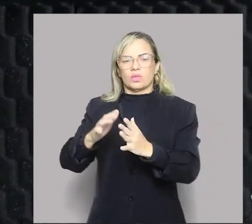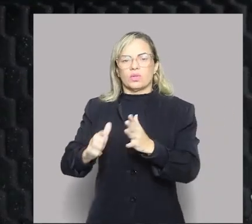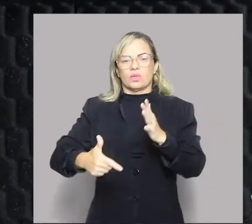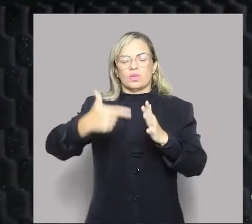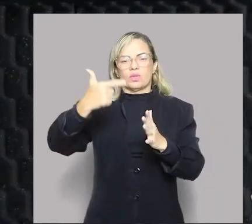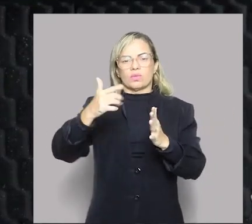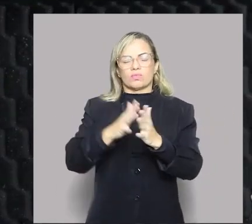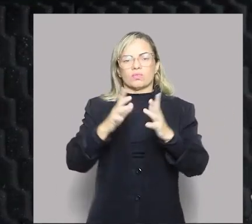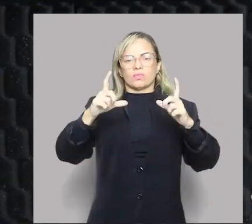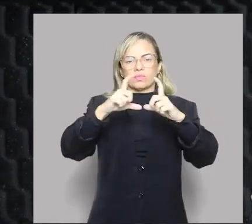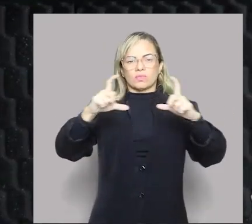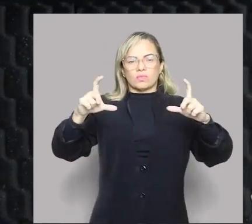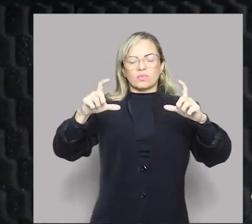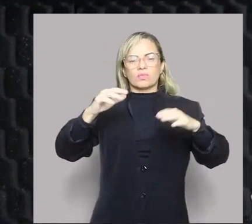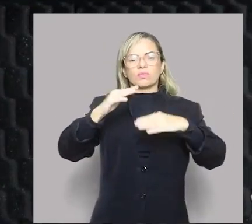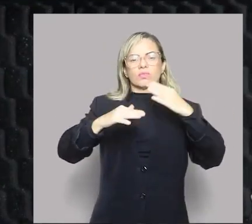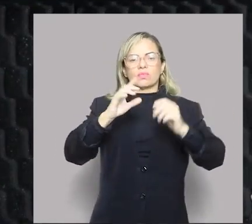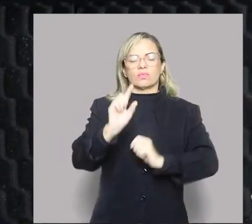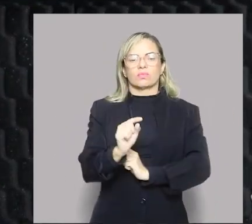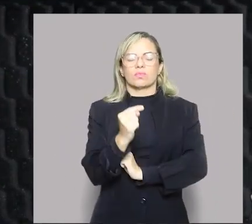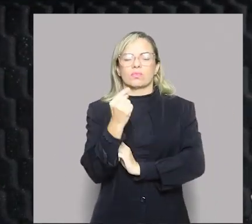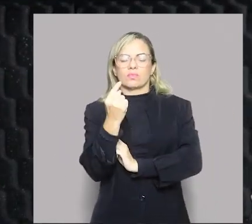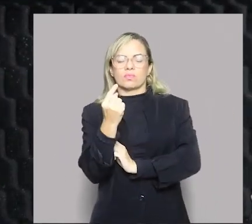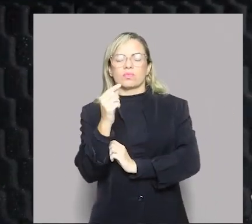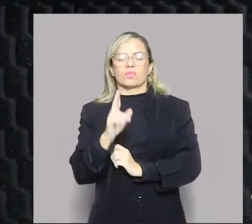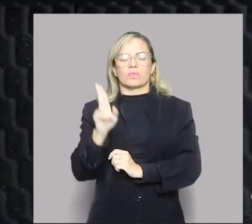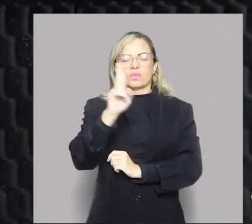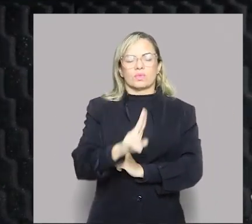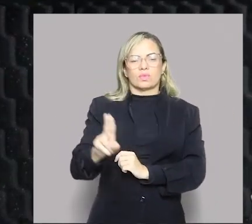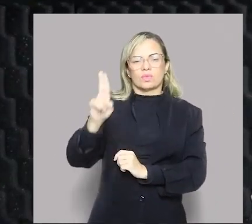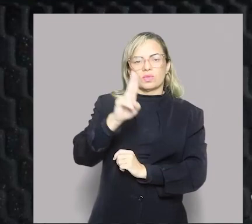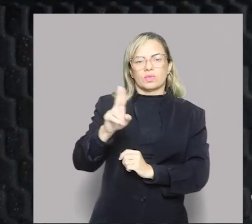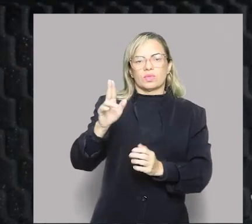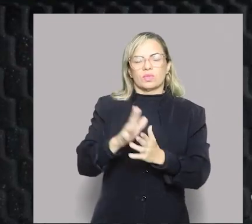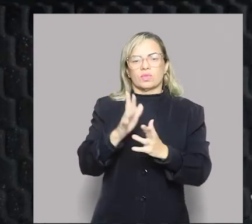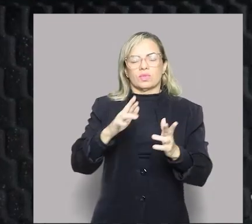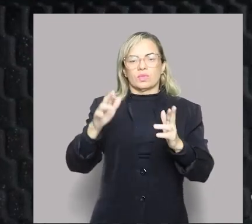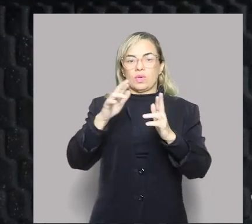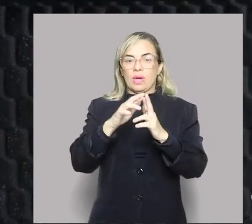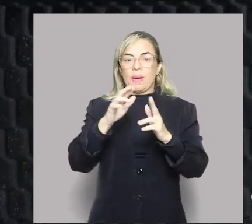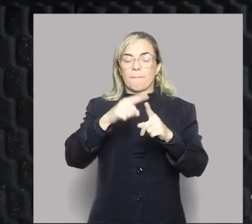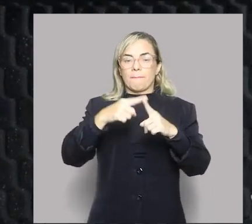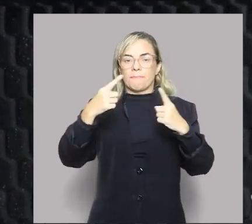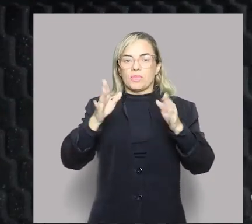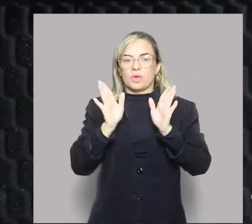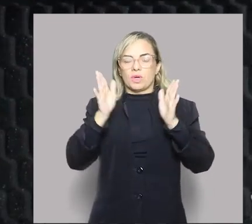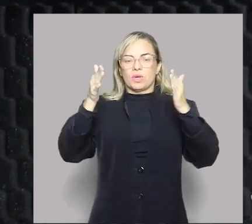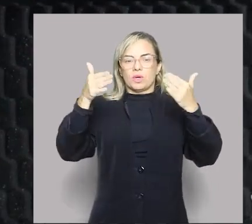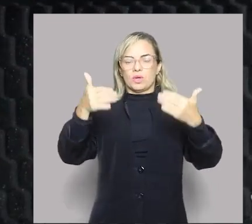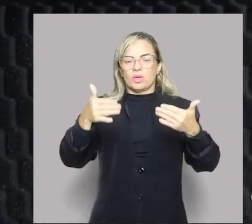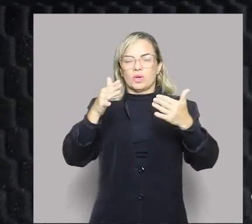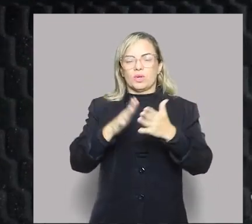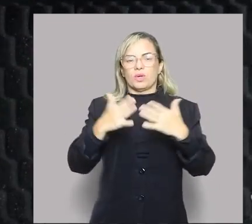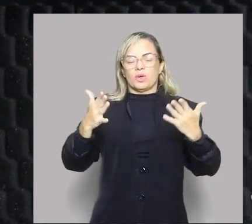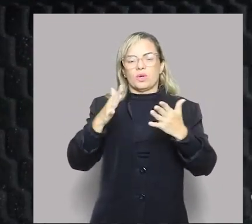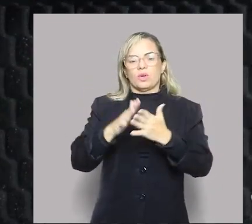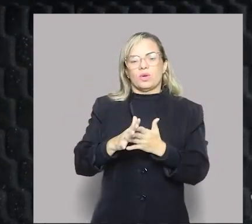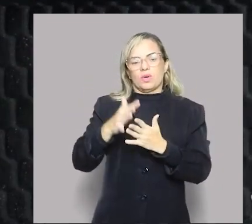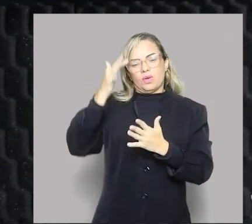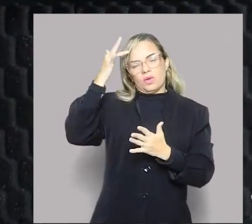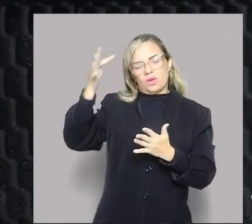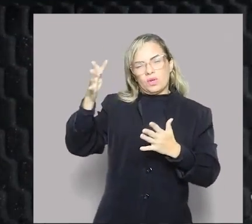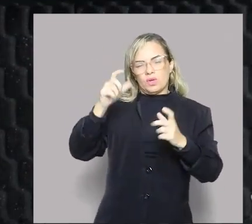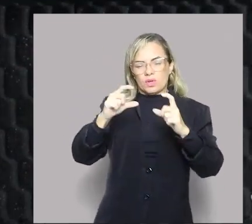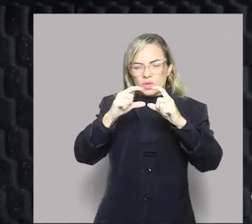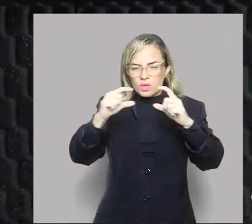que é o desenvolvimento 1, você pode até utilizar a referência, mas o seu foco é utilizar o legitimador lá no meio do parágrafo.